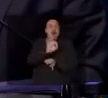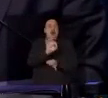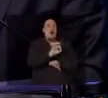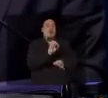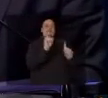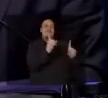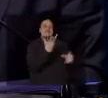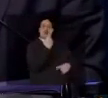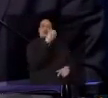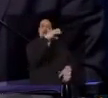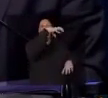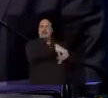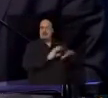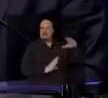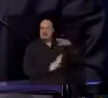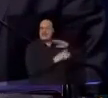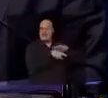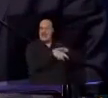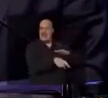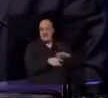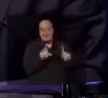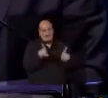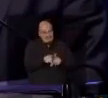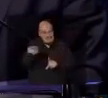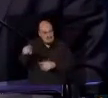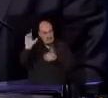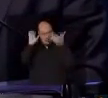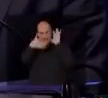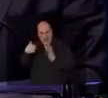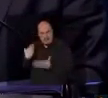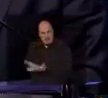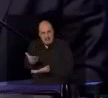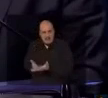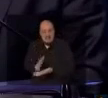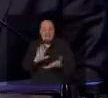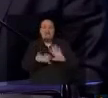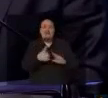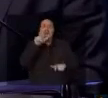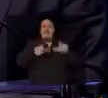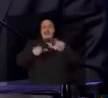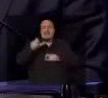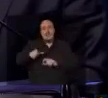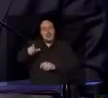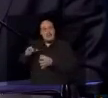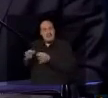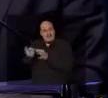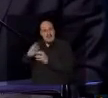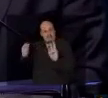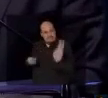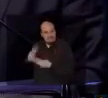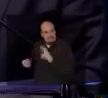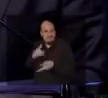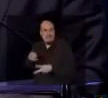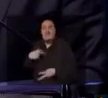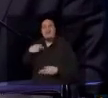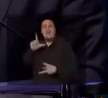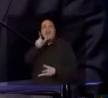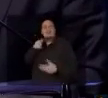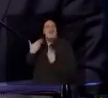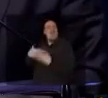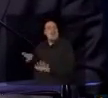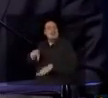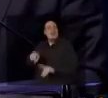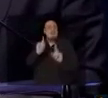né eh o Lula mesmo ele tem um discurso que ele fala de narrativas então quando infelizmente a população é